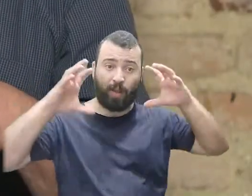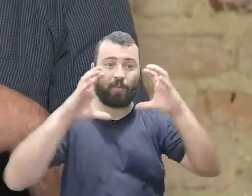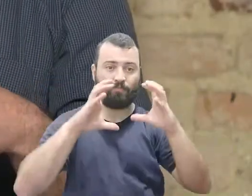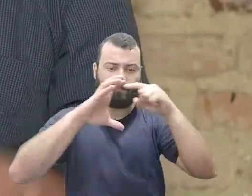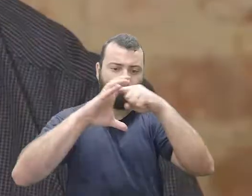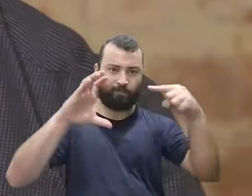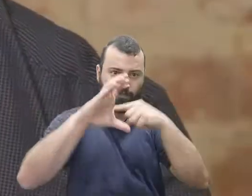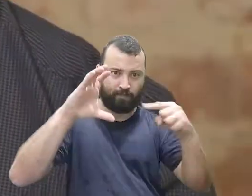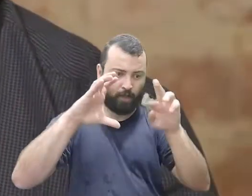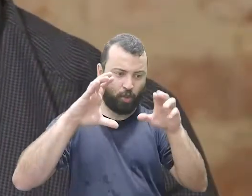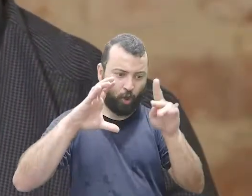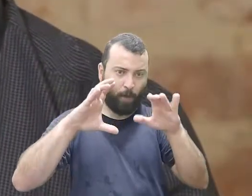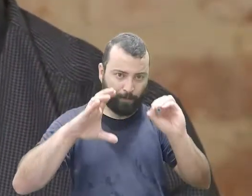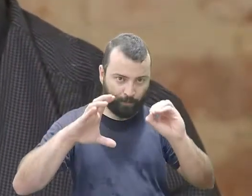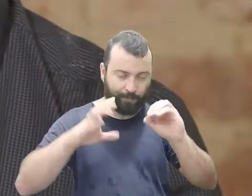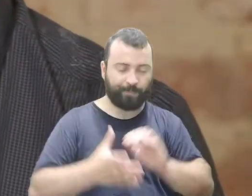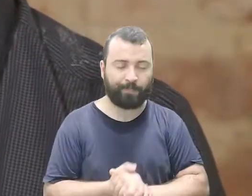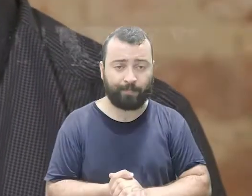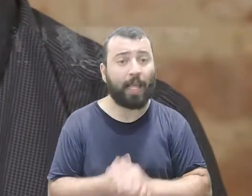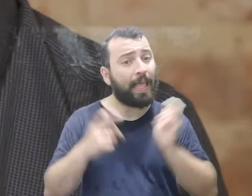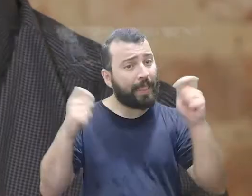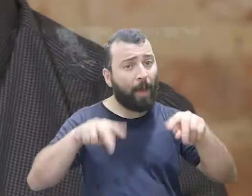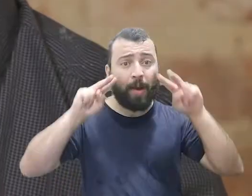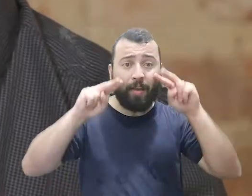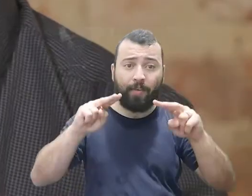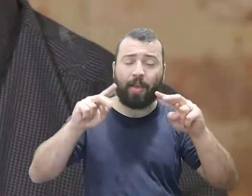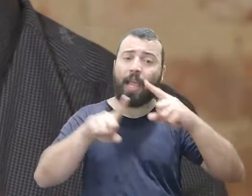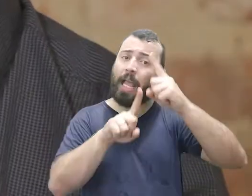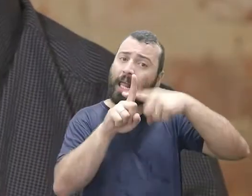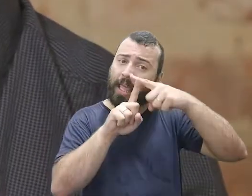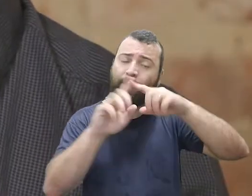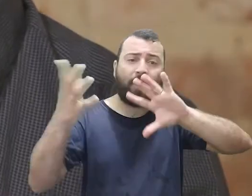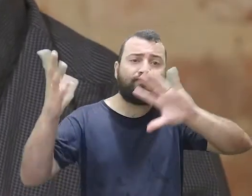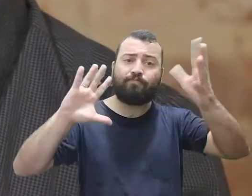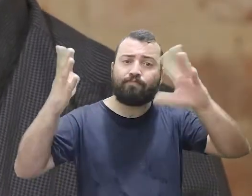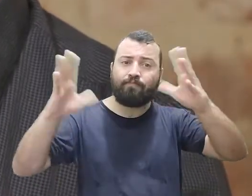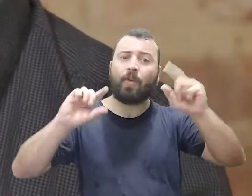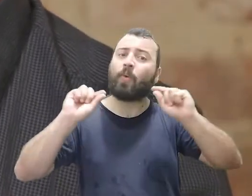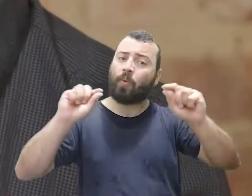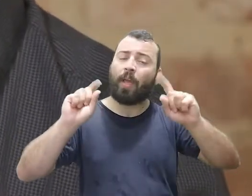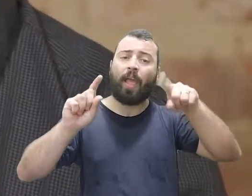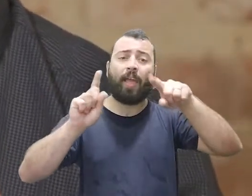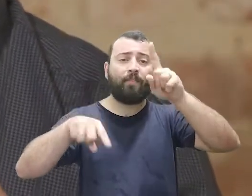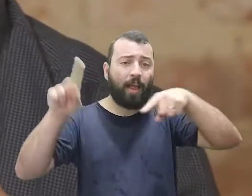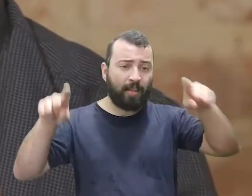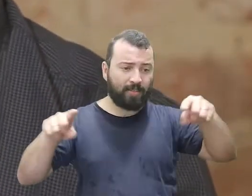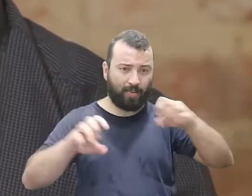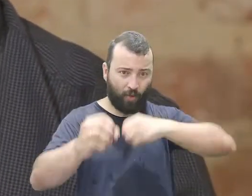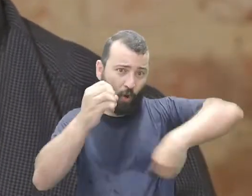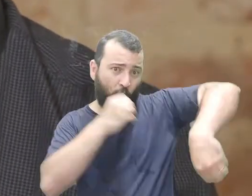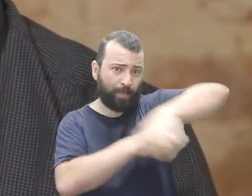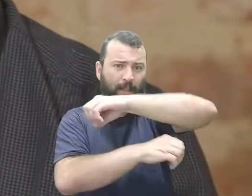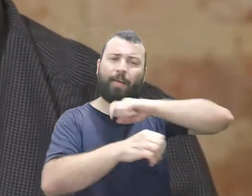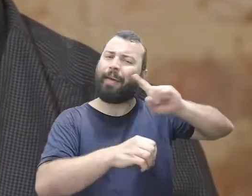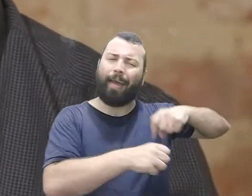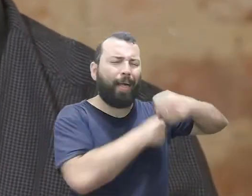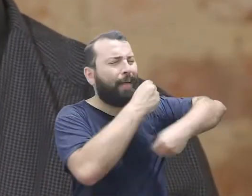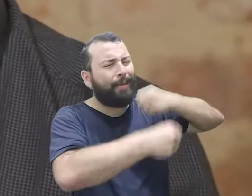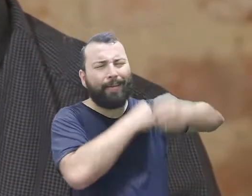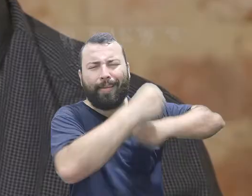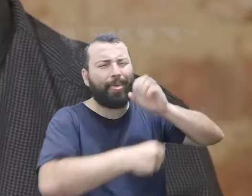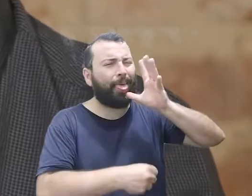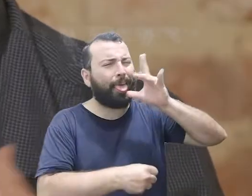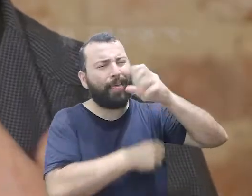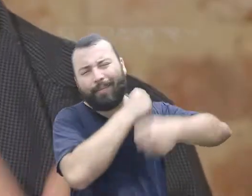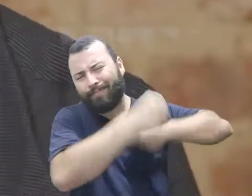dos trópicos. Nós vimos então como que o clima varia na escala das variações orbitais, dezenas de milhares de